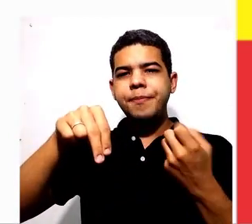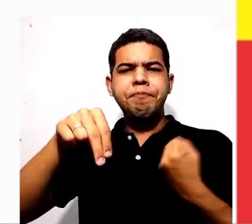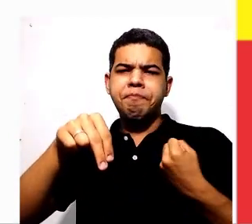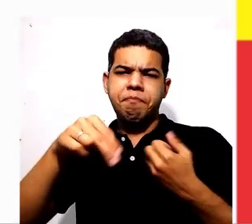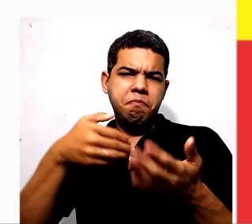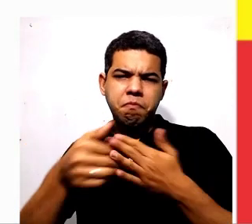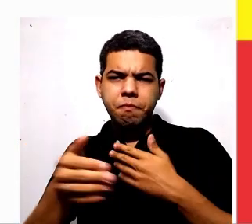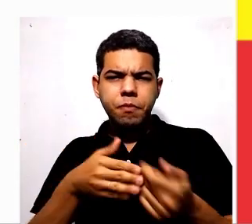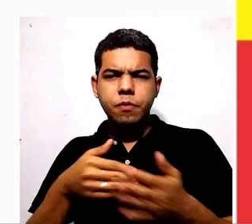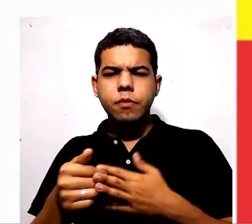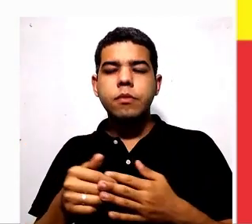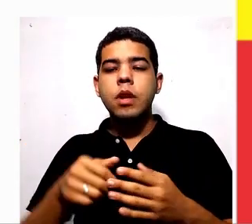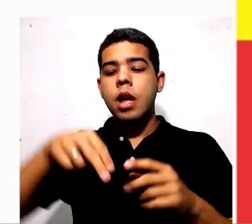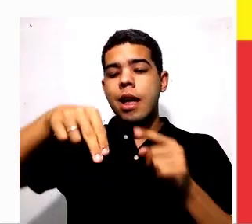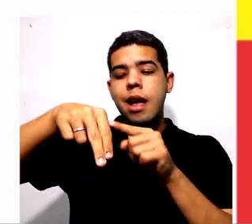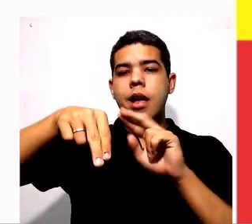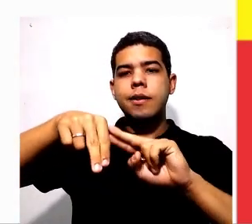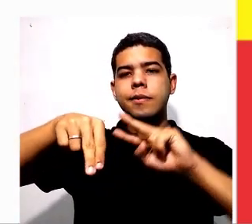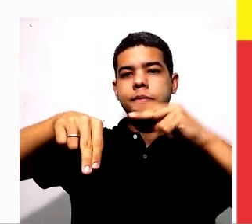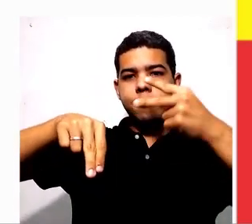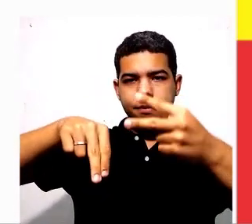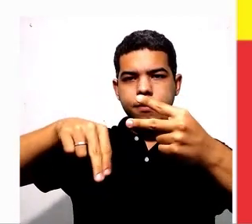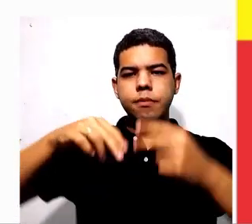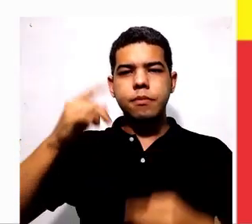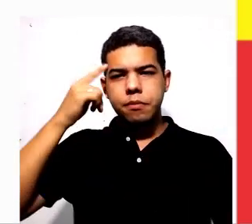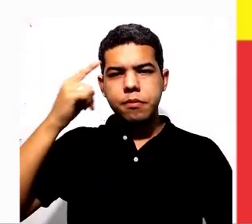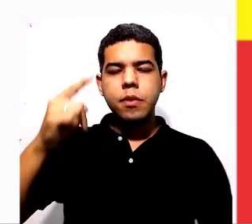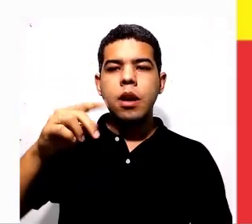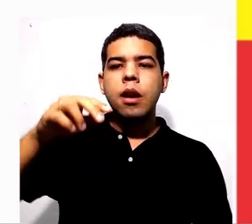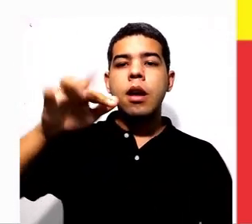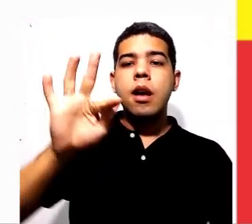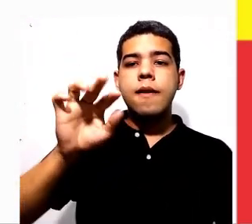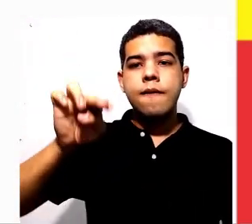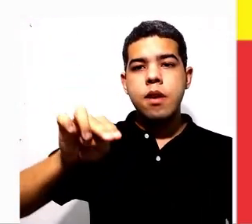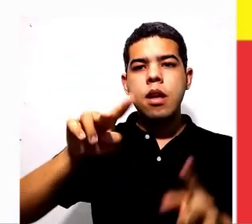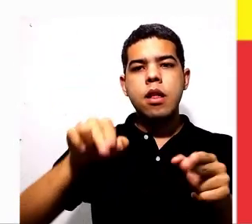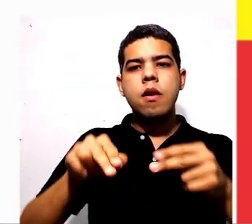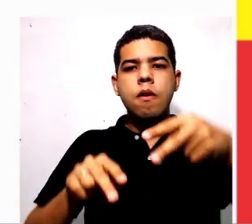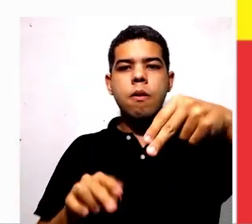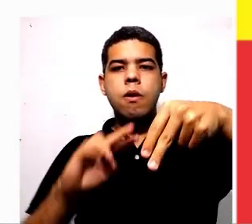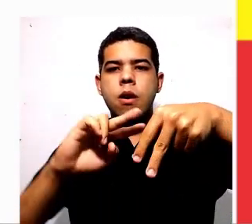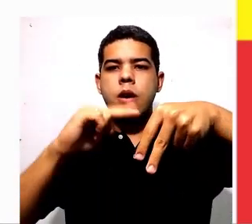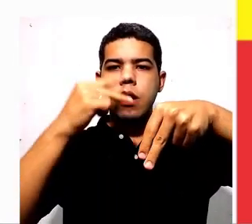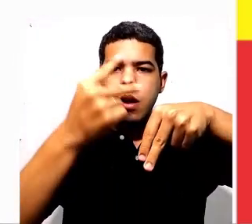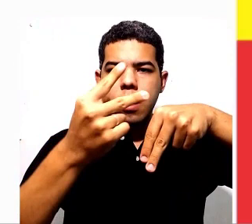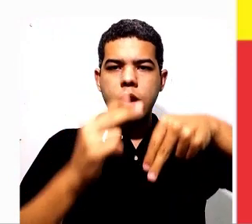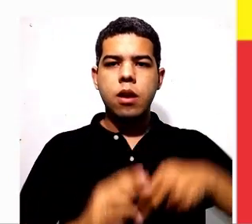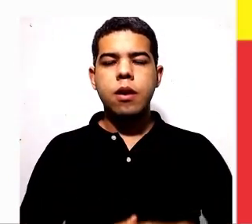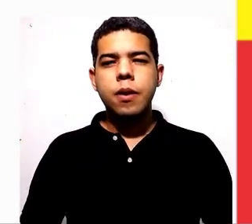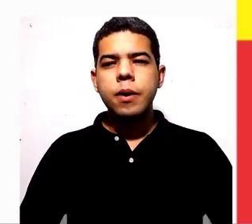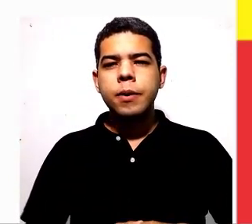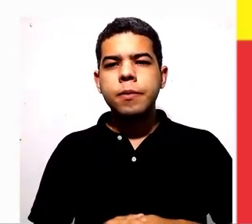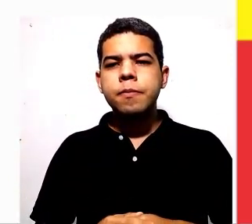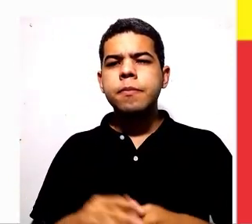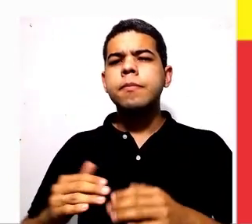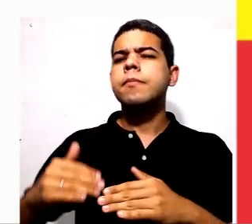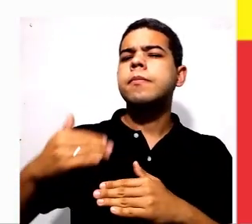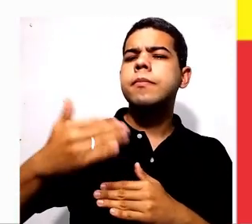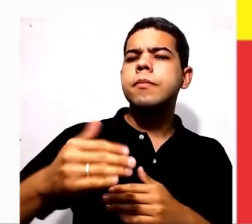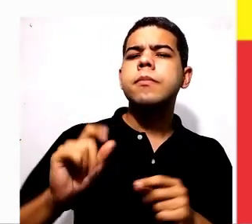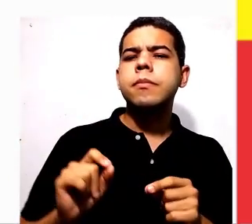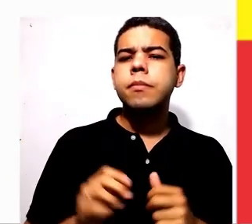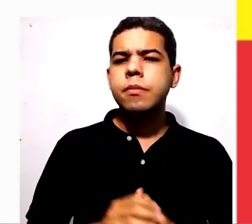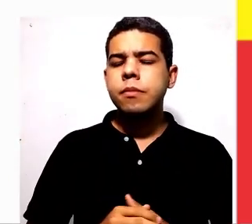quê? Colocar esse número ao quadrado. Então, ó, Fn é igual a N ao quadrado. Beleza? Então, qual o próximo